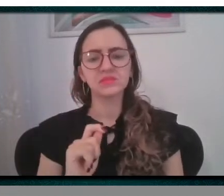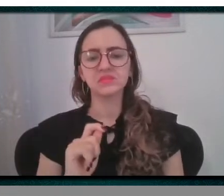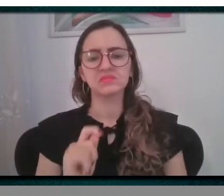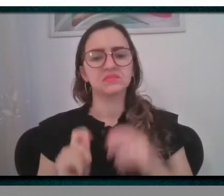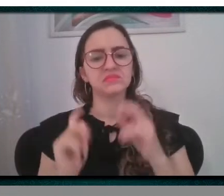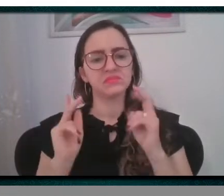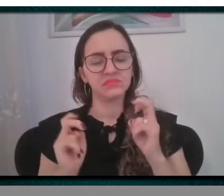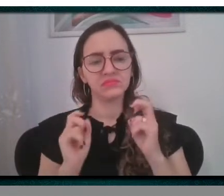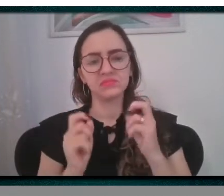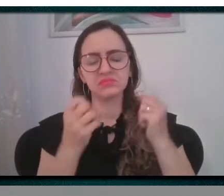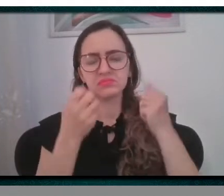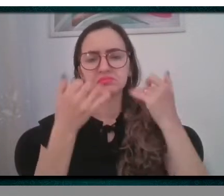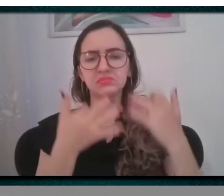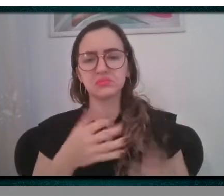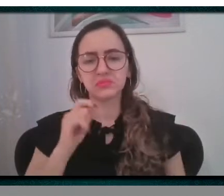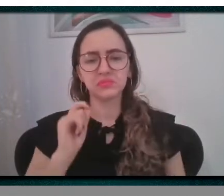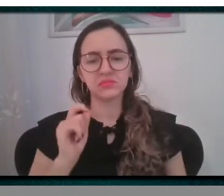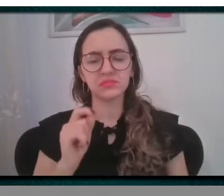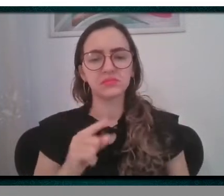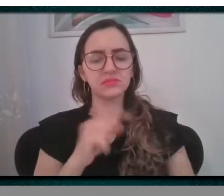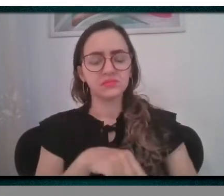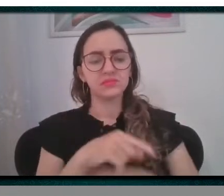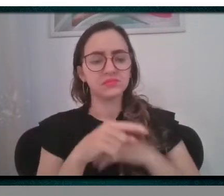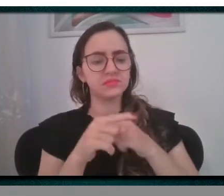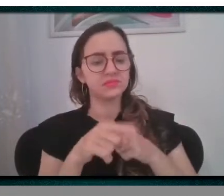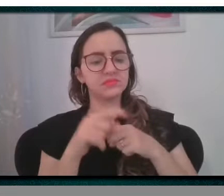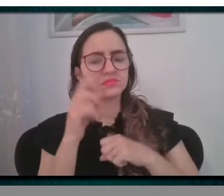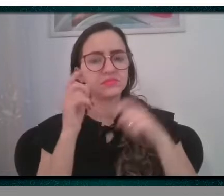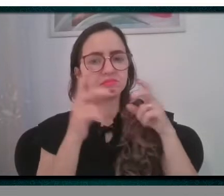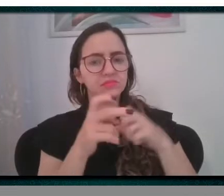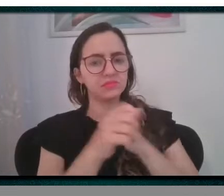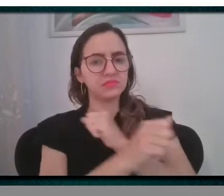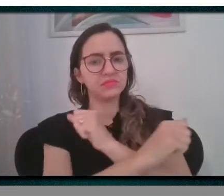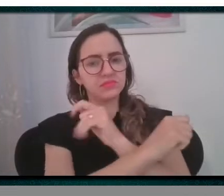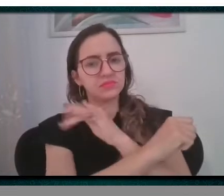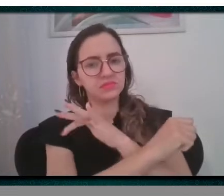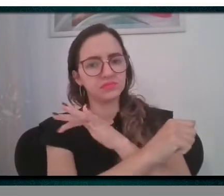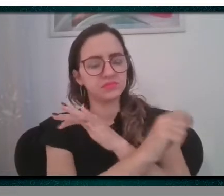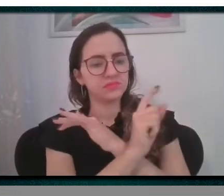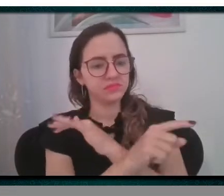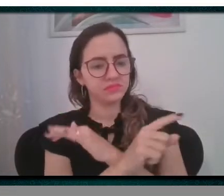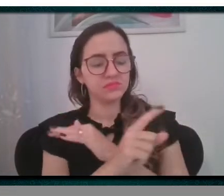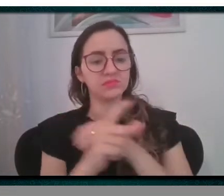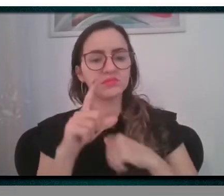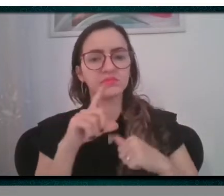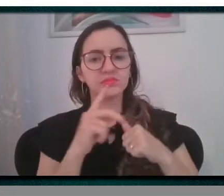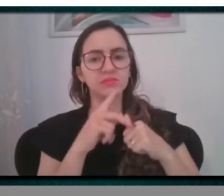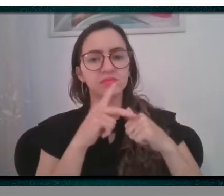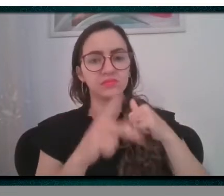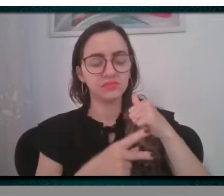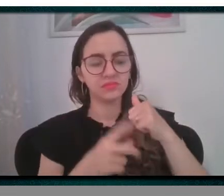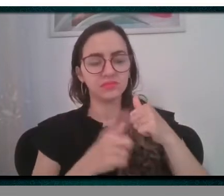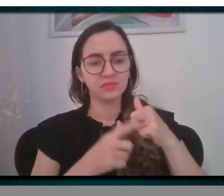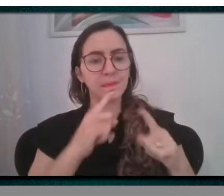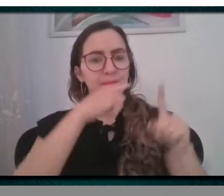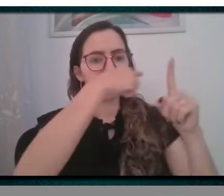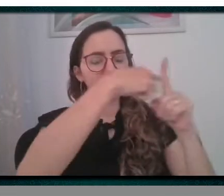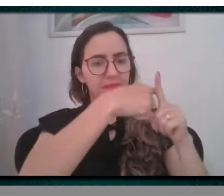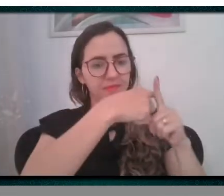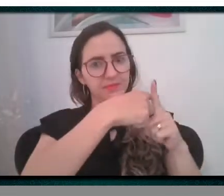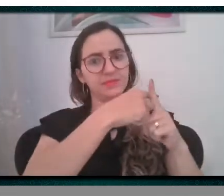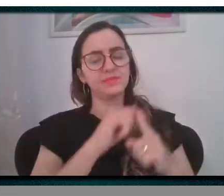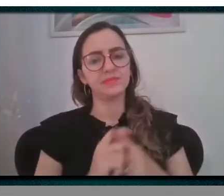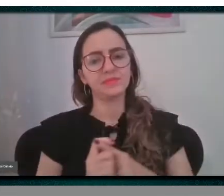um composto ele é ácido quando ele ganha prótons e ele é básico quando ele